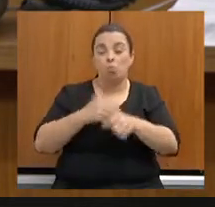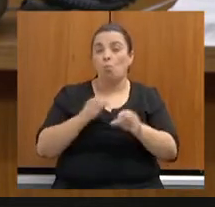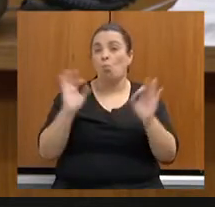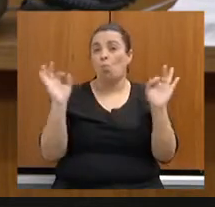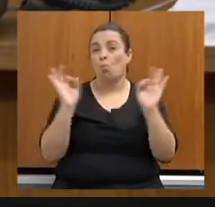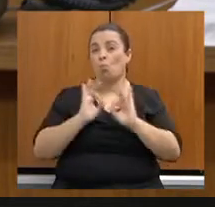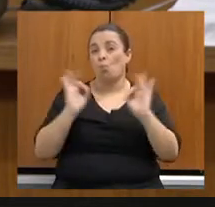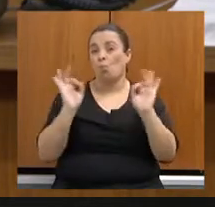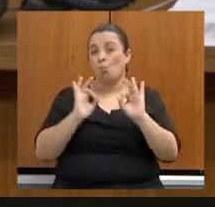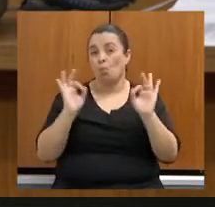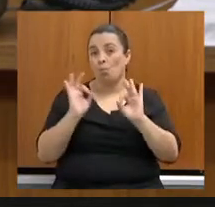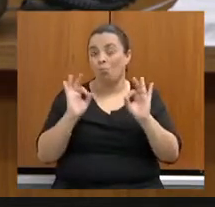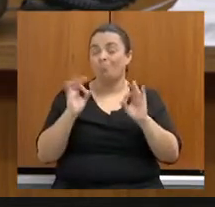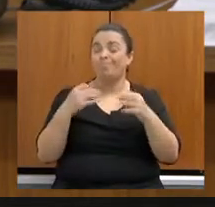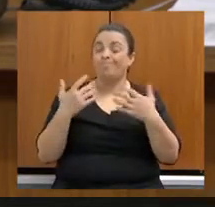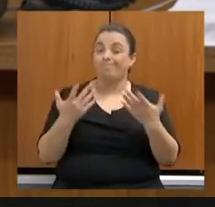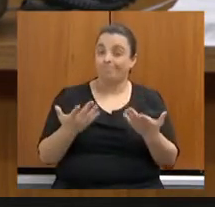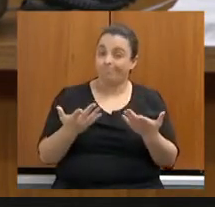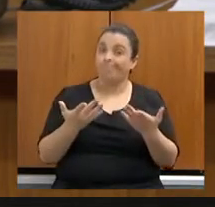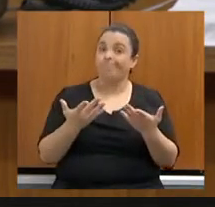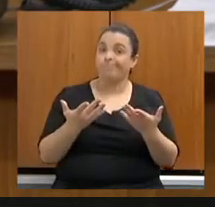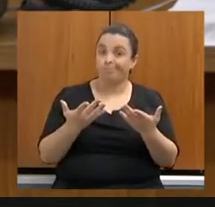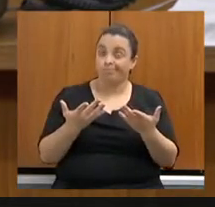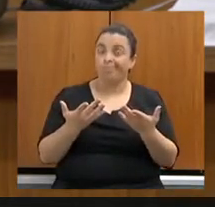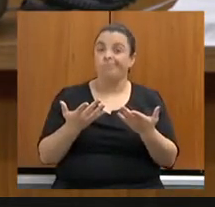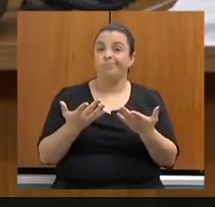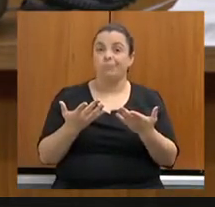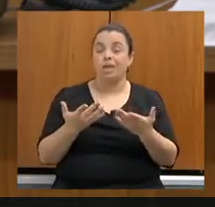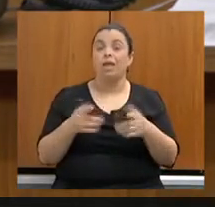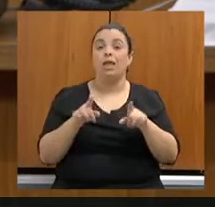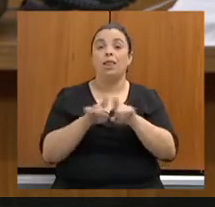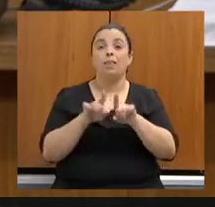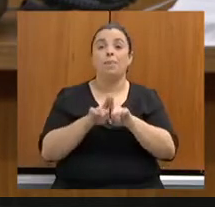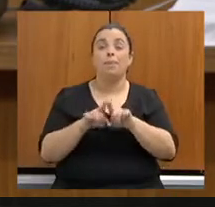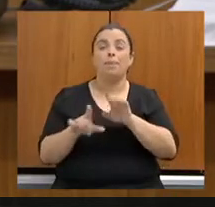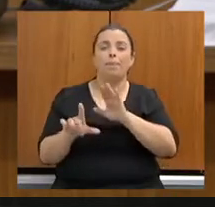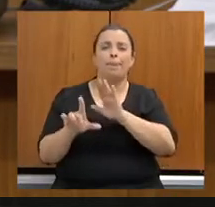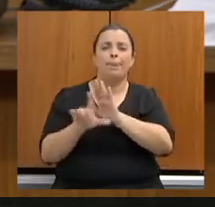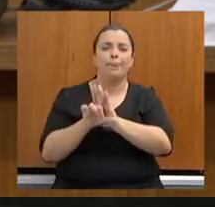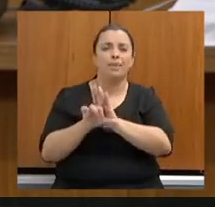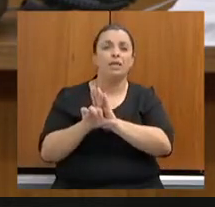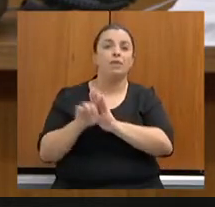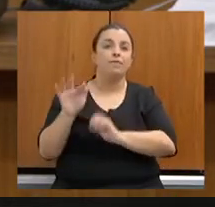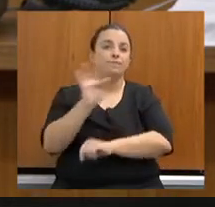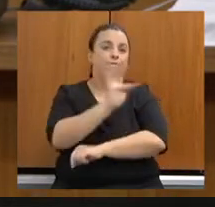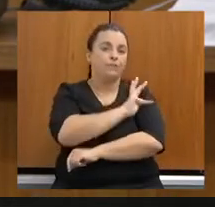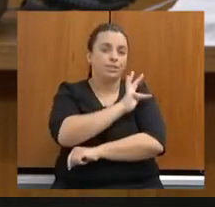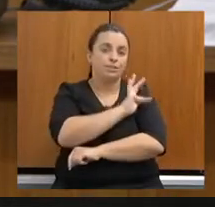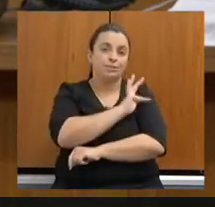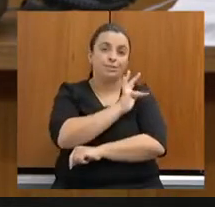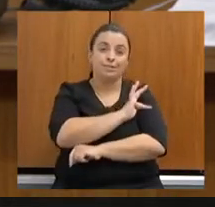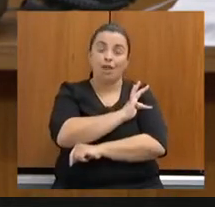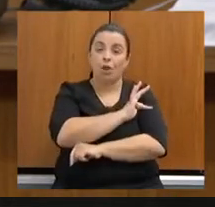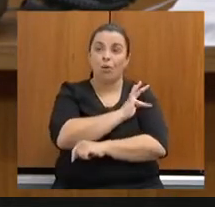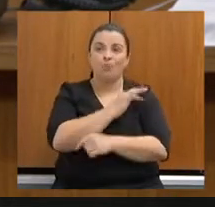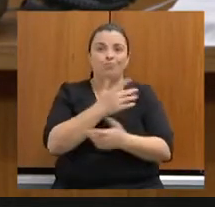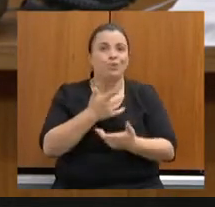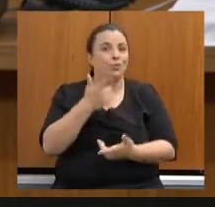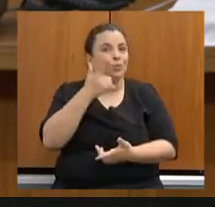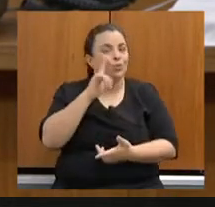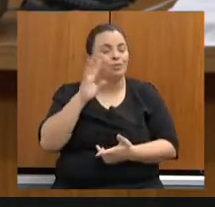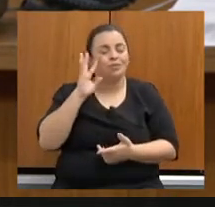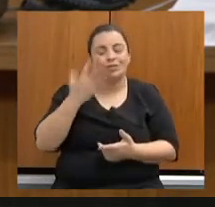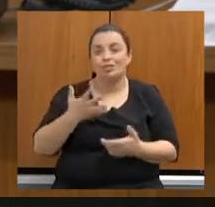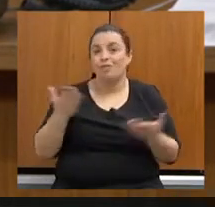o que ocasiona esse déficit e por causa da nossa lei de restante fiscal é algo que eu não consigo nesse momento